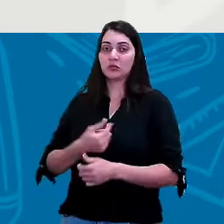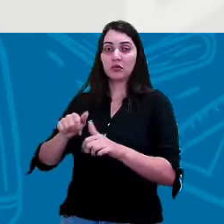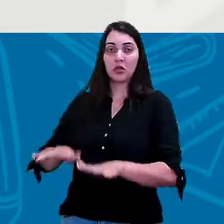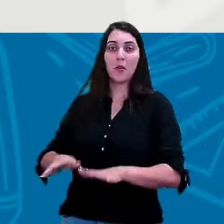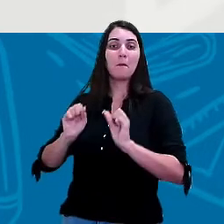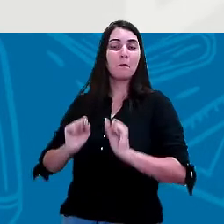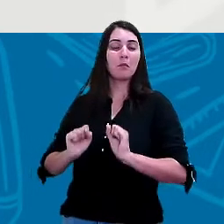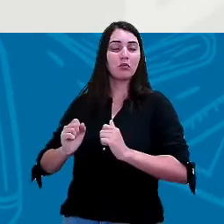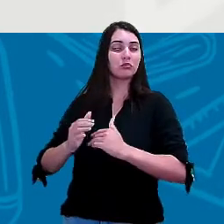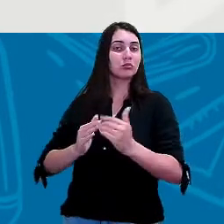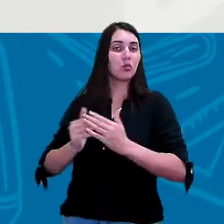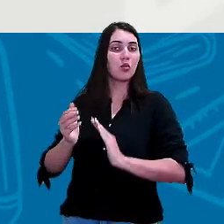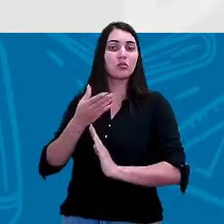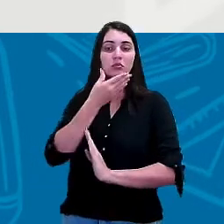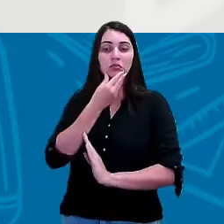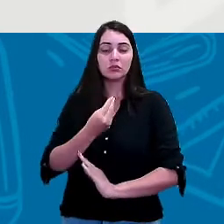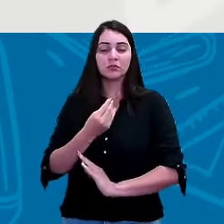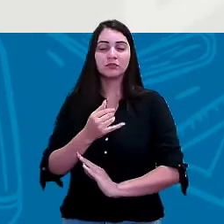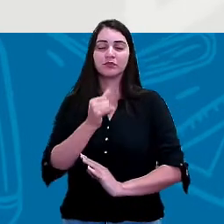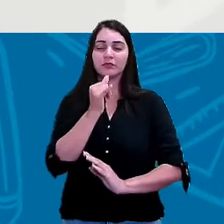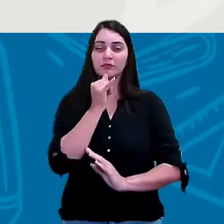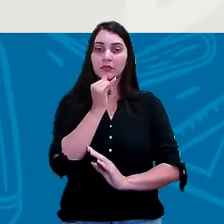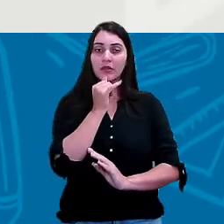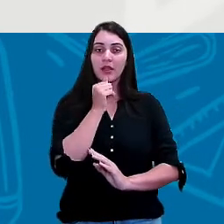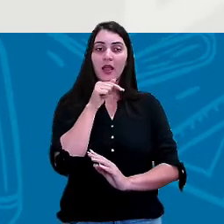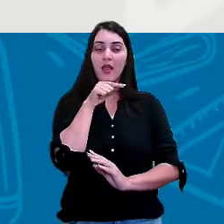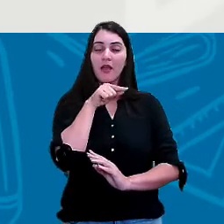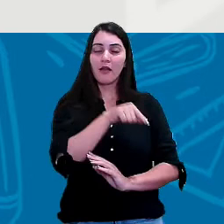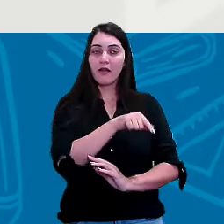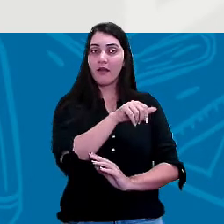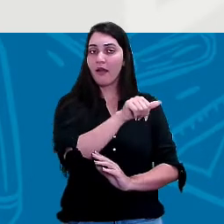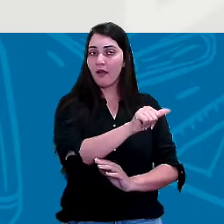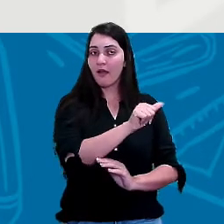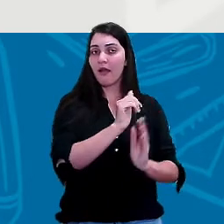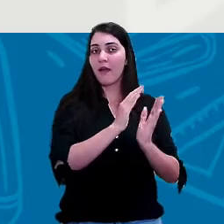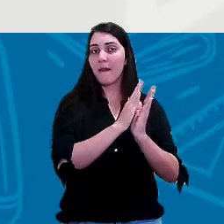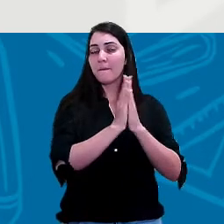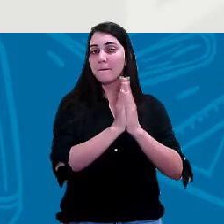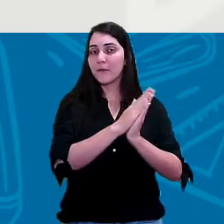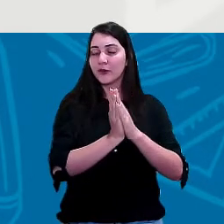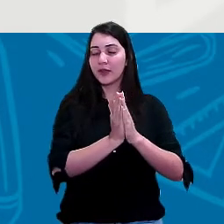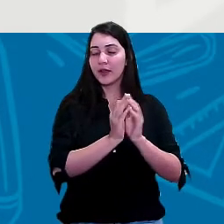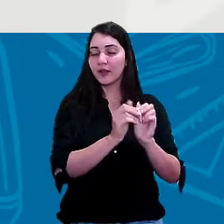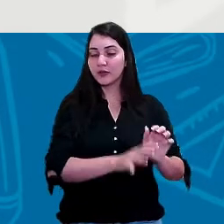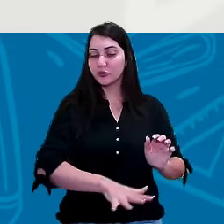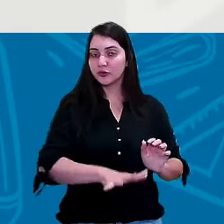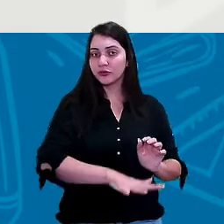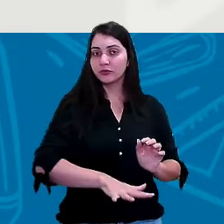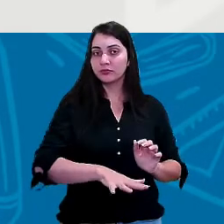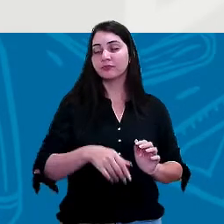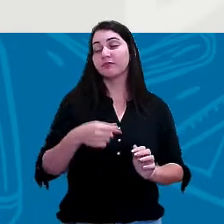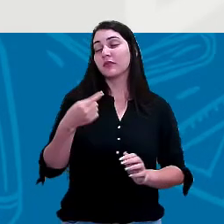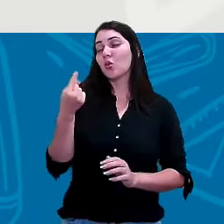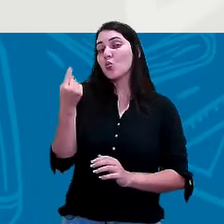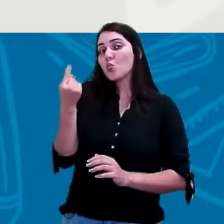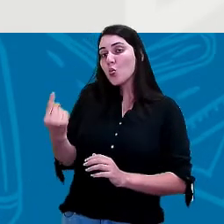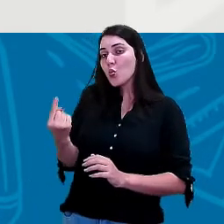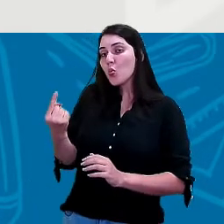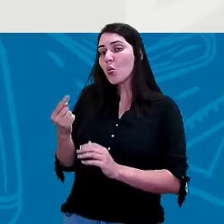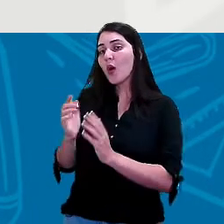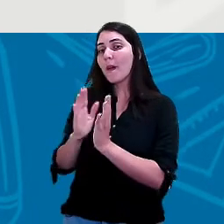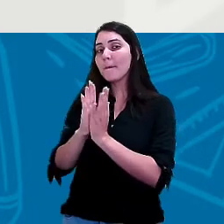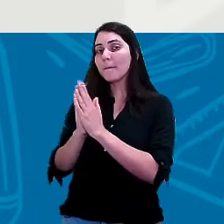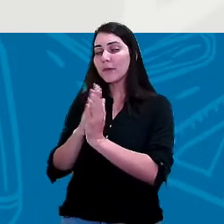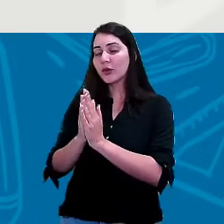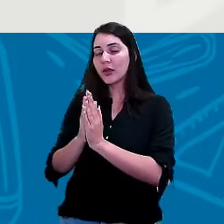homem. A boneca estava no chão. Uma boneca estava no chão. Dá